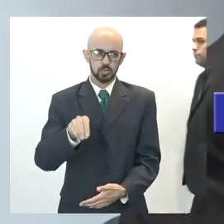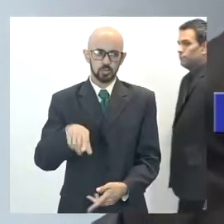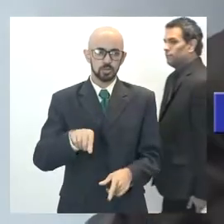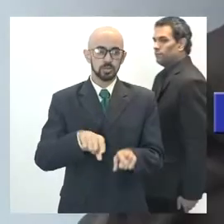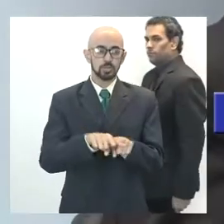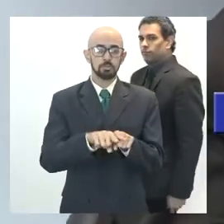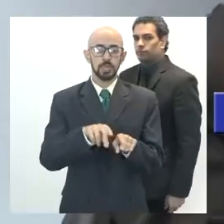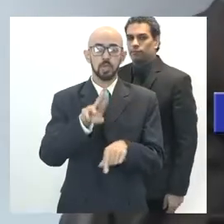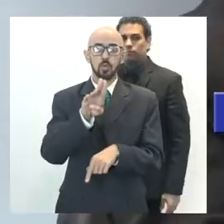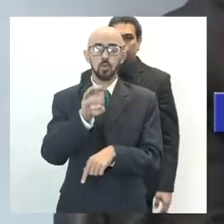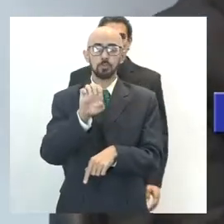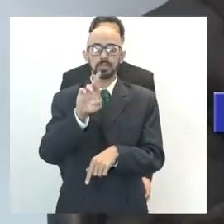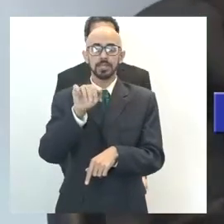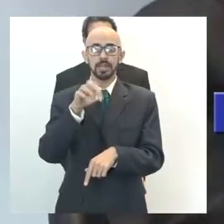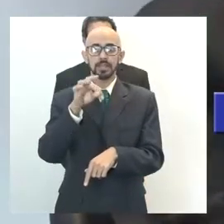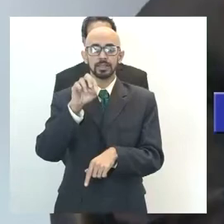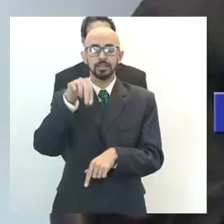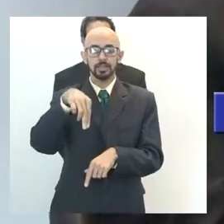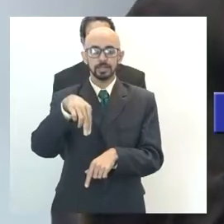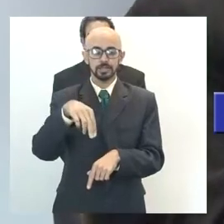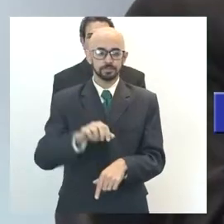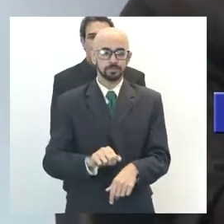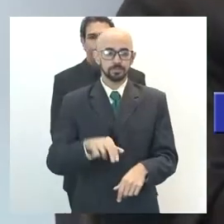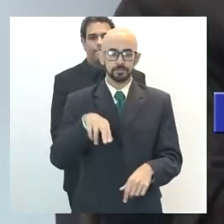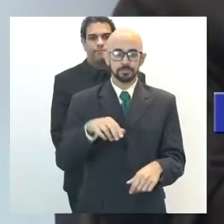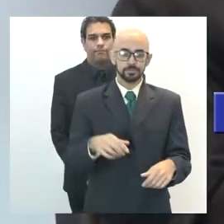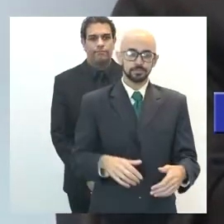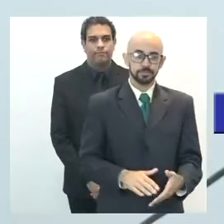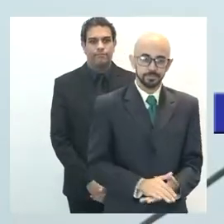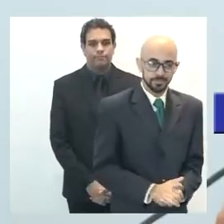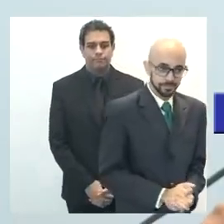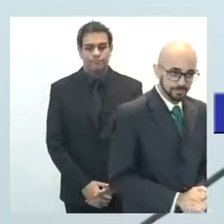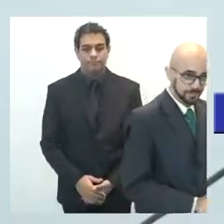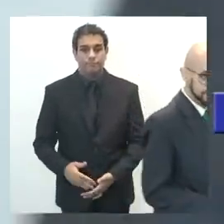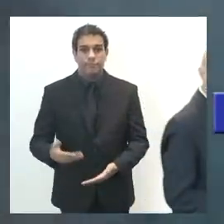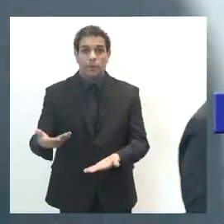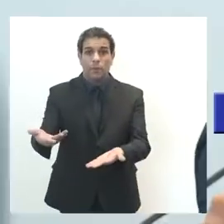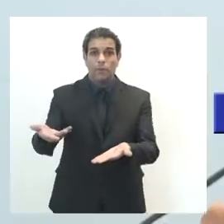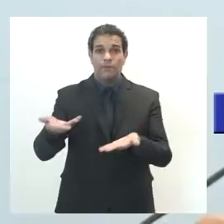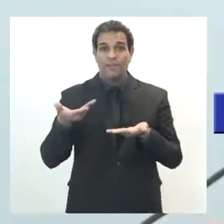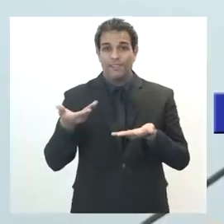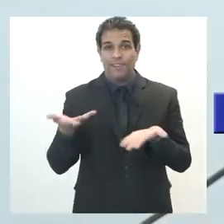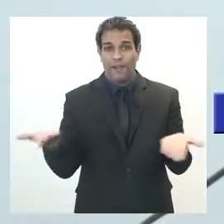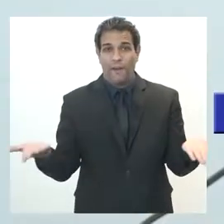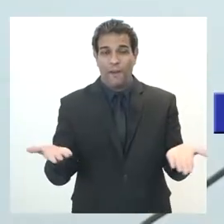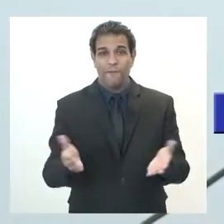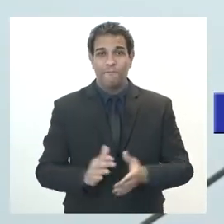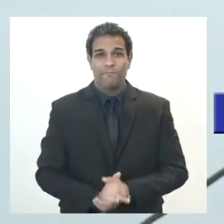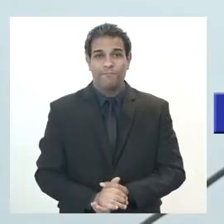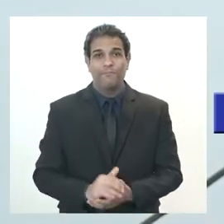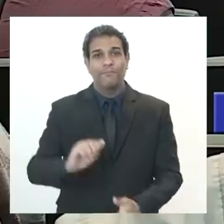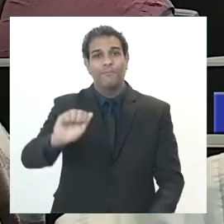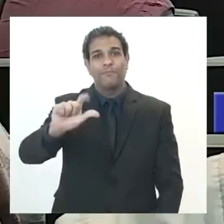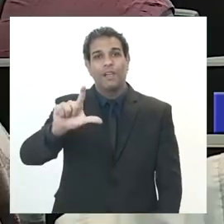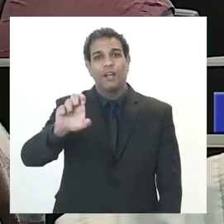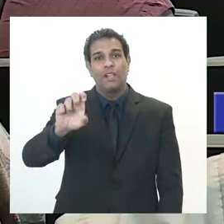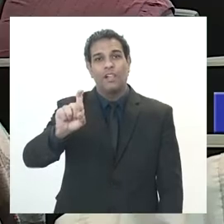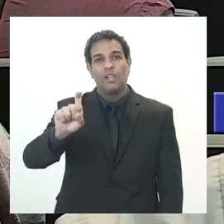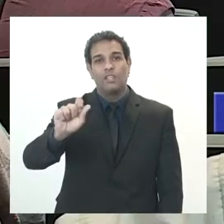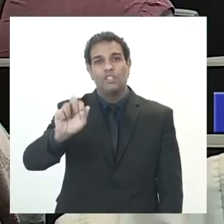União geral dos trabalhadores me chamar o Alexandre